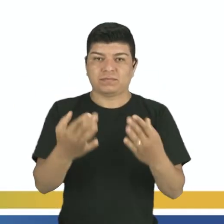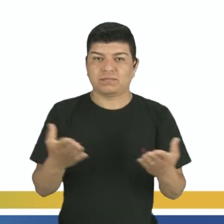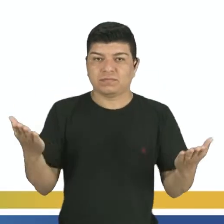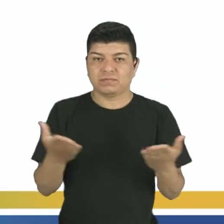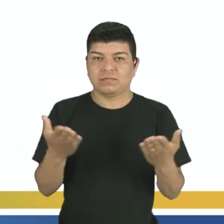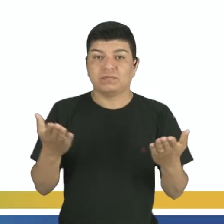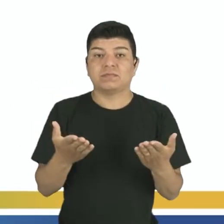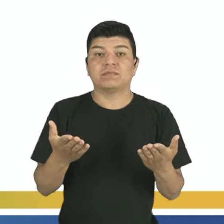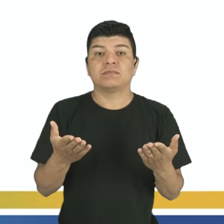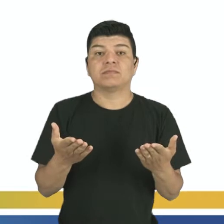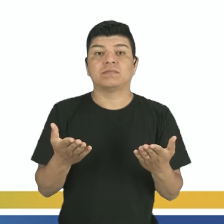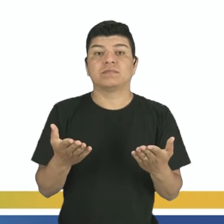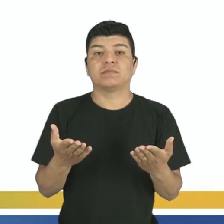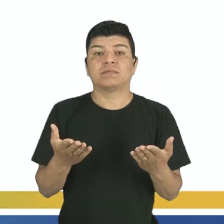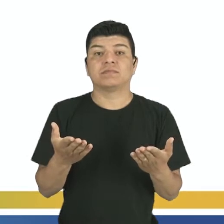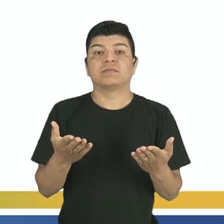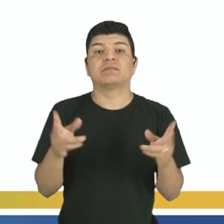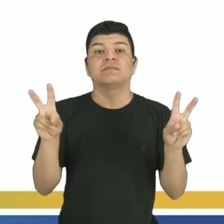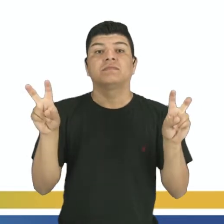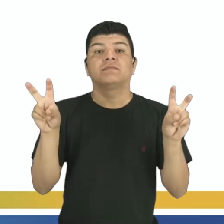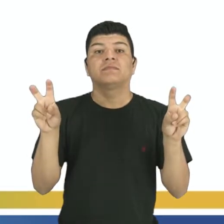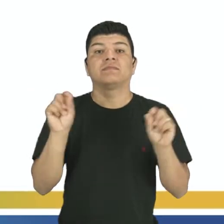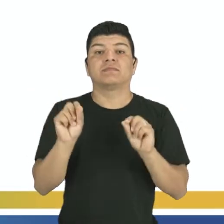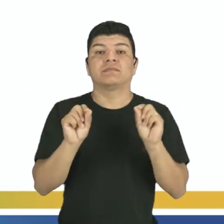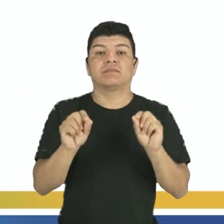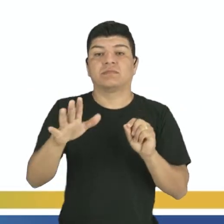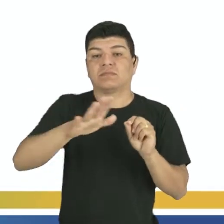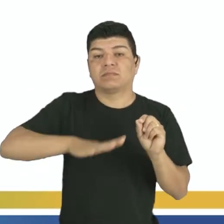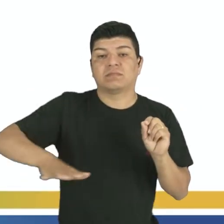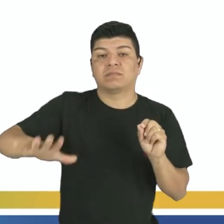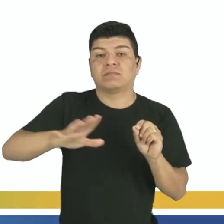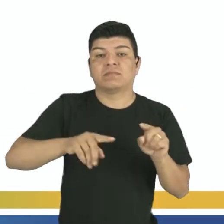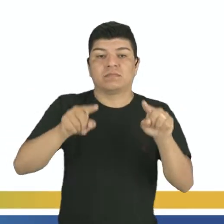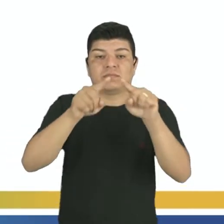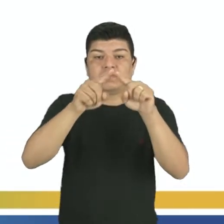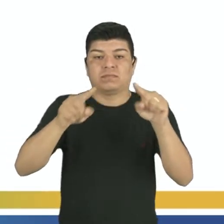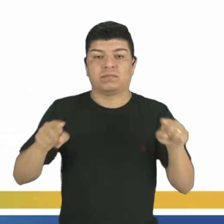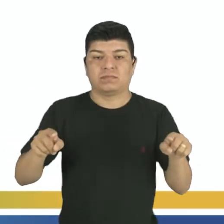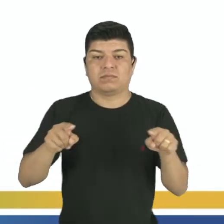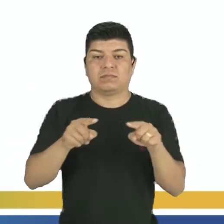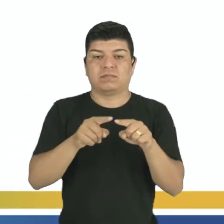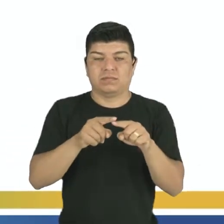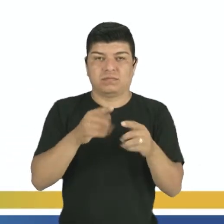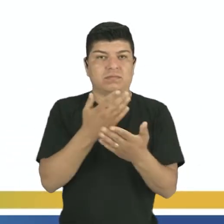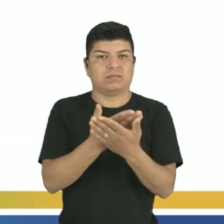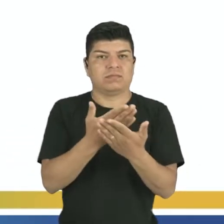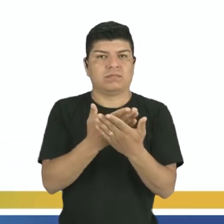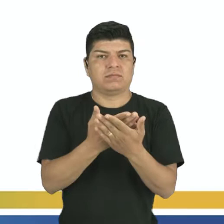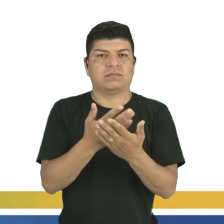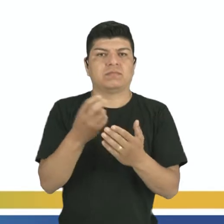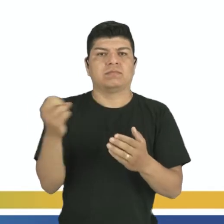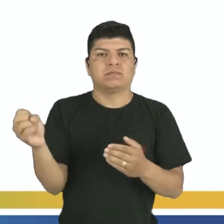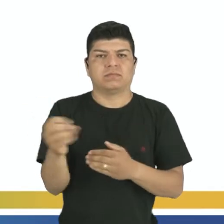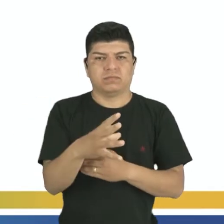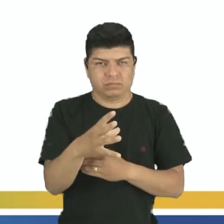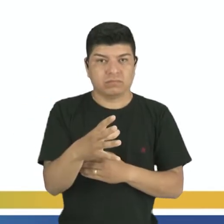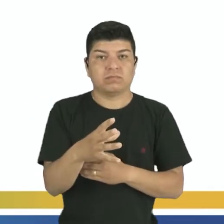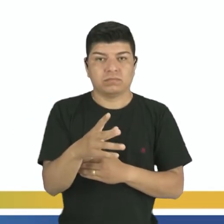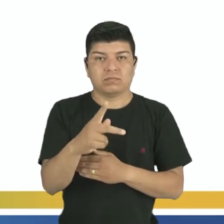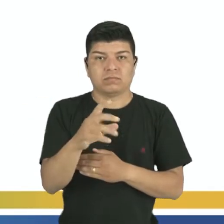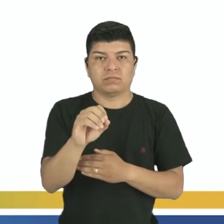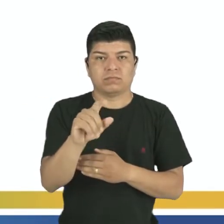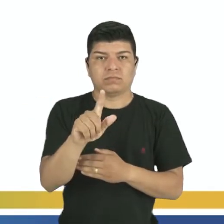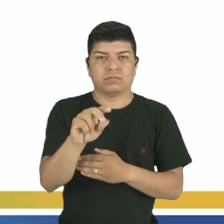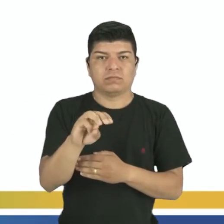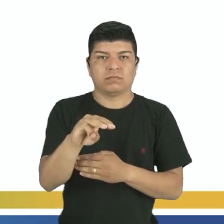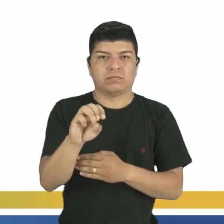nossa aula vai ser sobre áreas de triângulos, certo? Nós vamos estudar um novo tipo de polígono. Na última aula